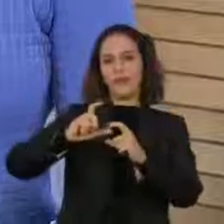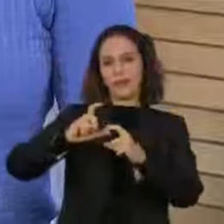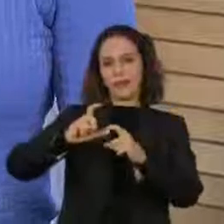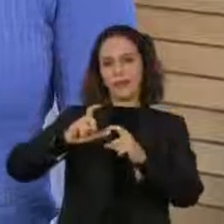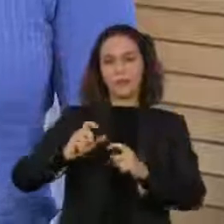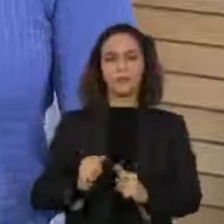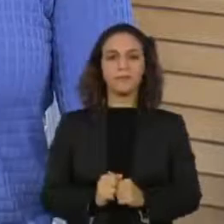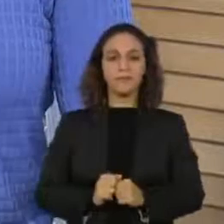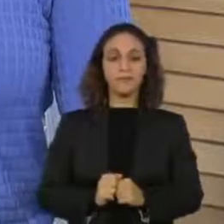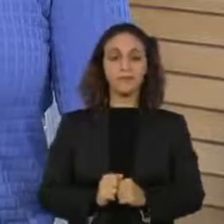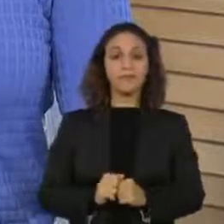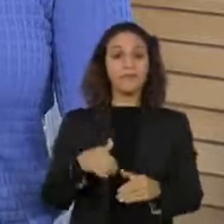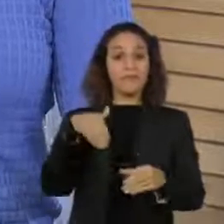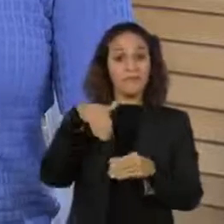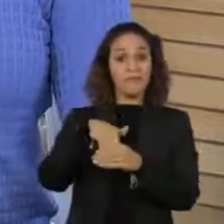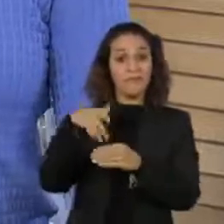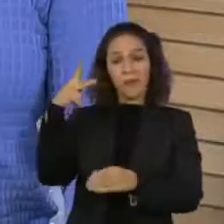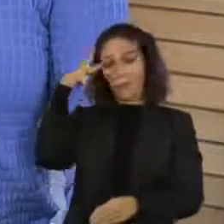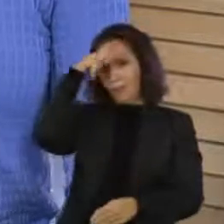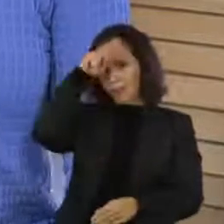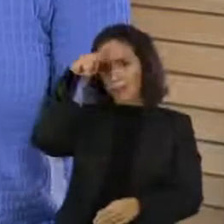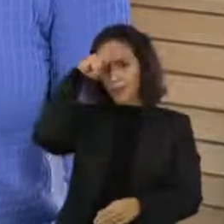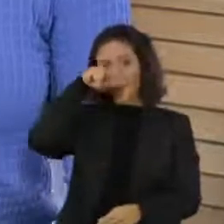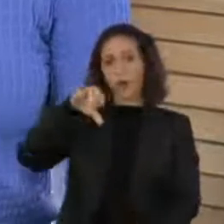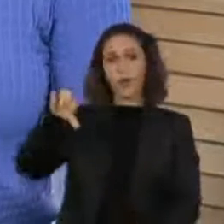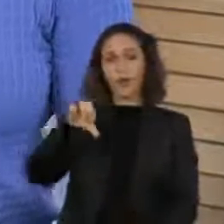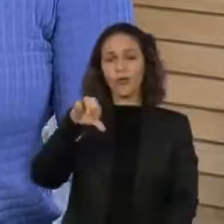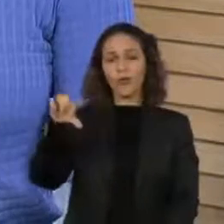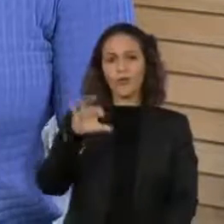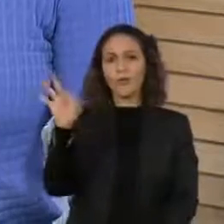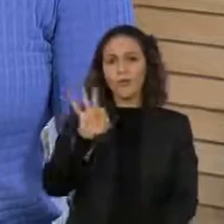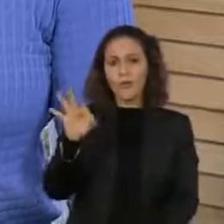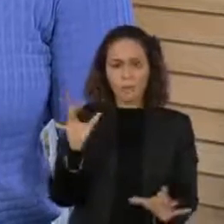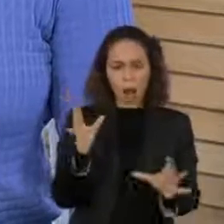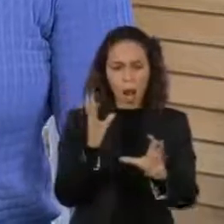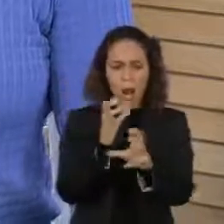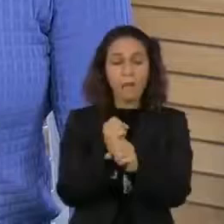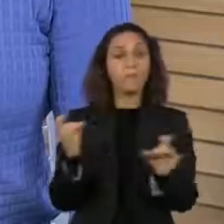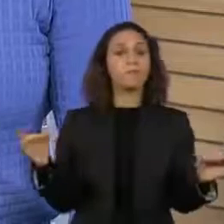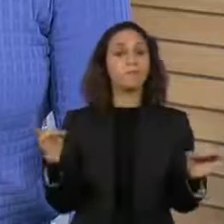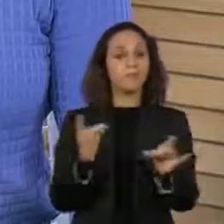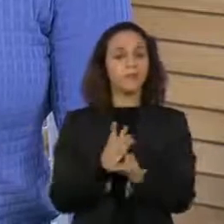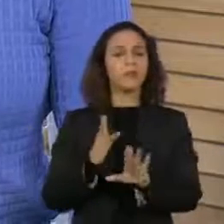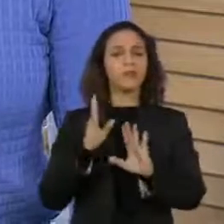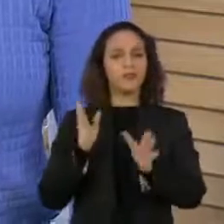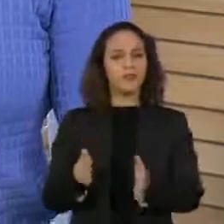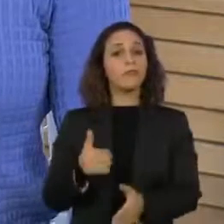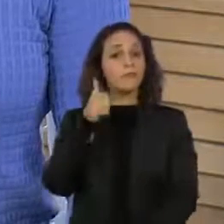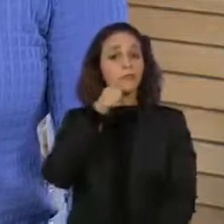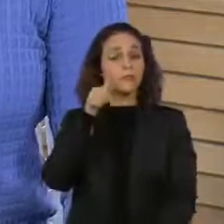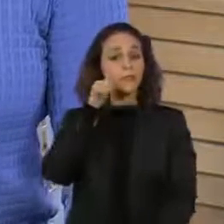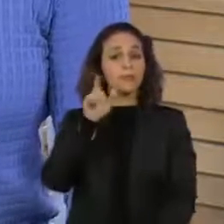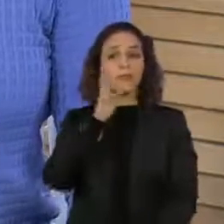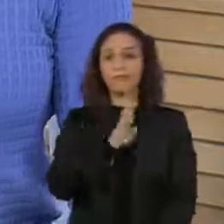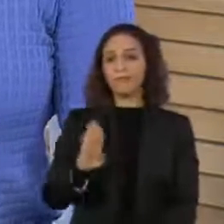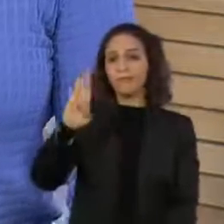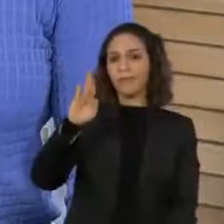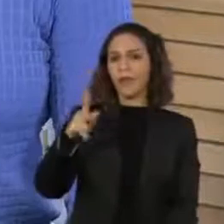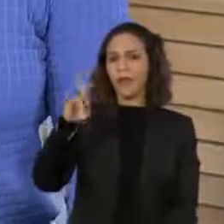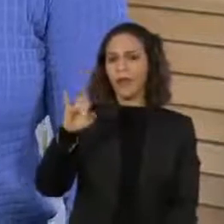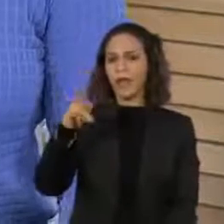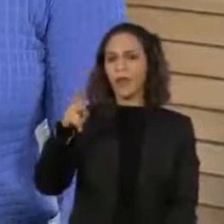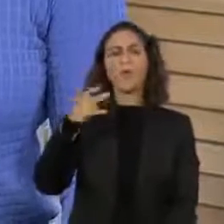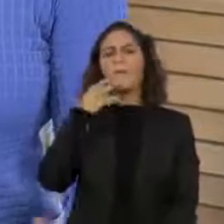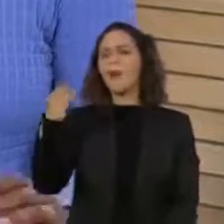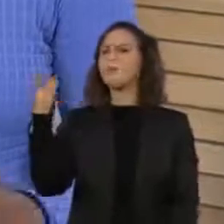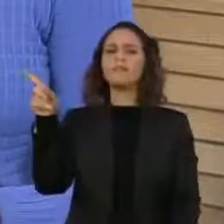e nas eleições do peru com 99 porcento da apuração concluída a candidata Keiko fujimori pede